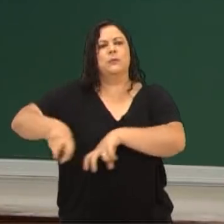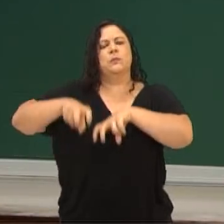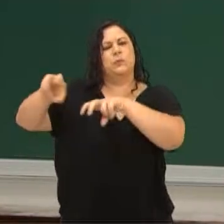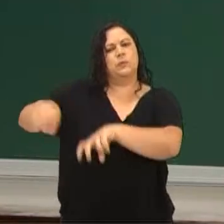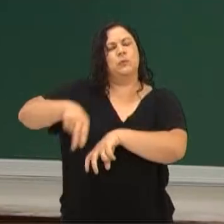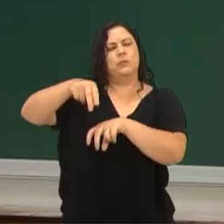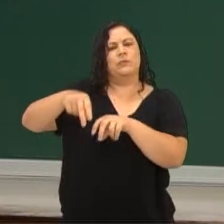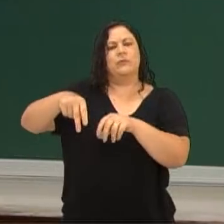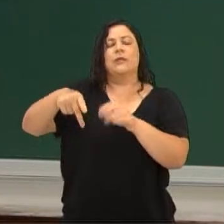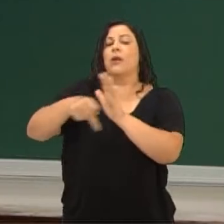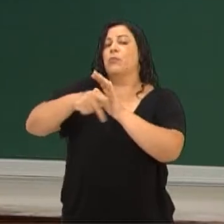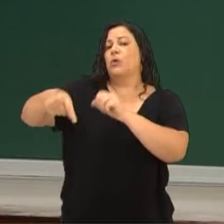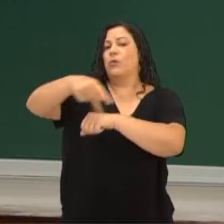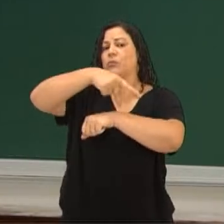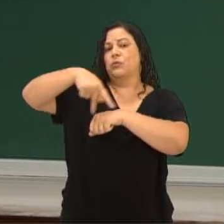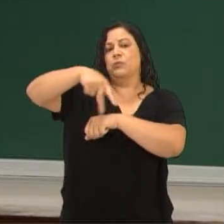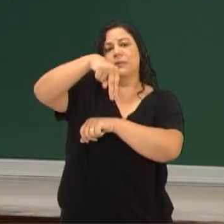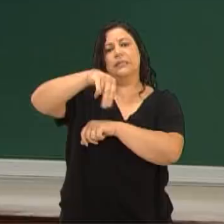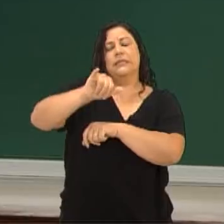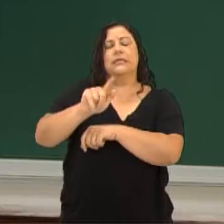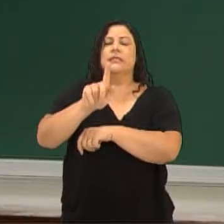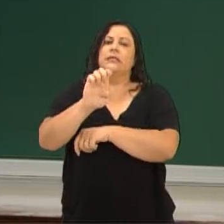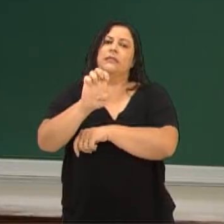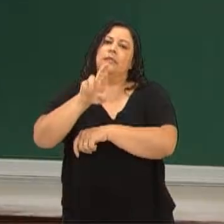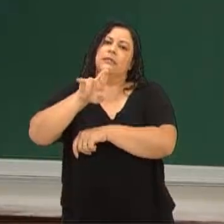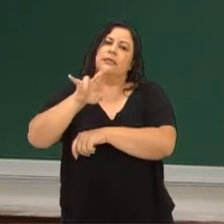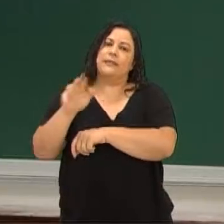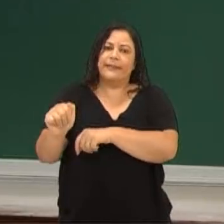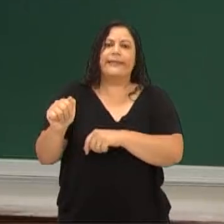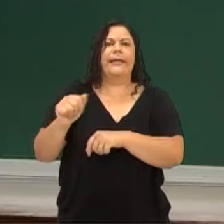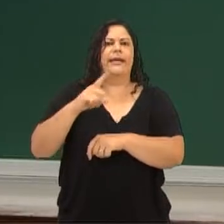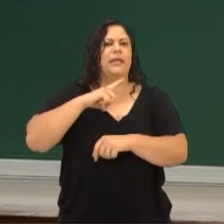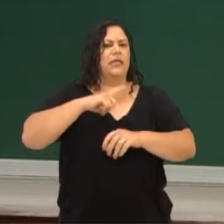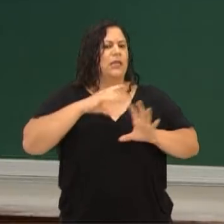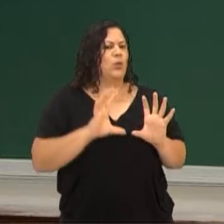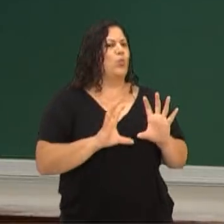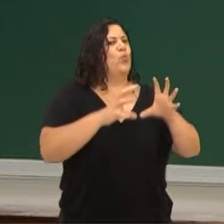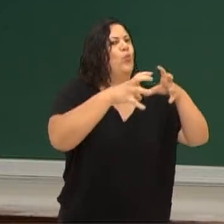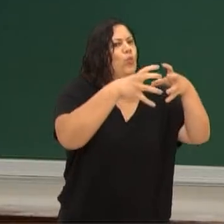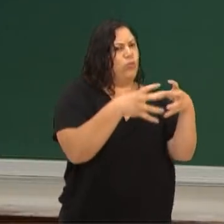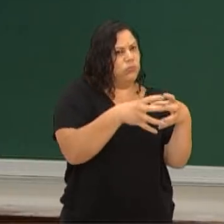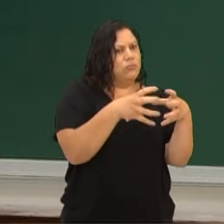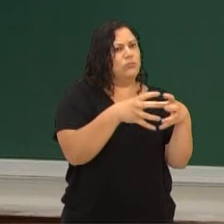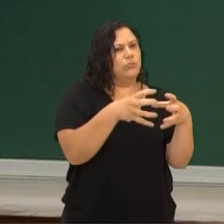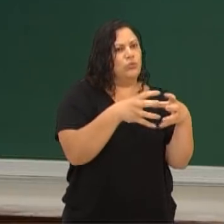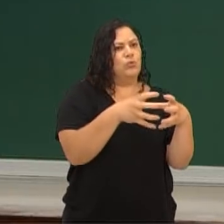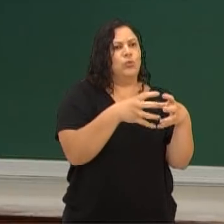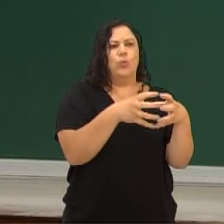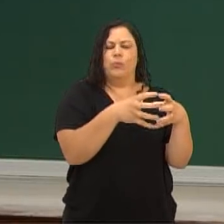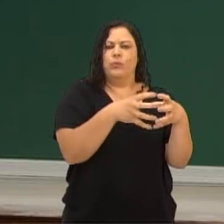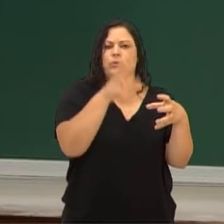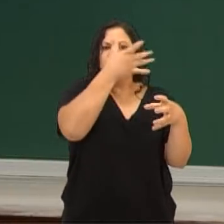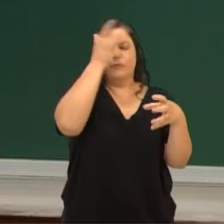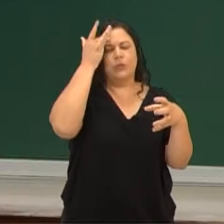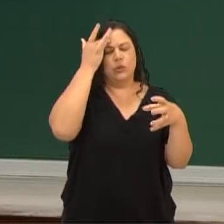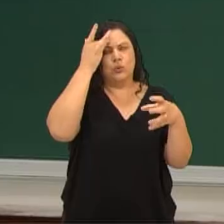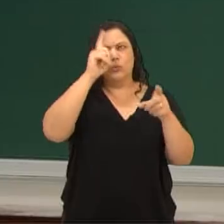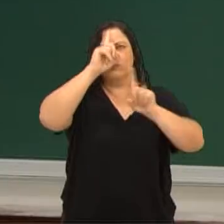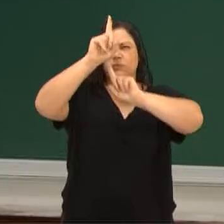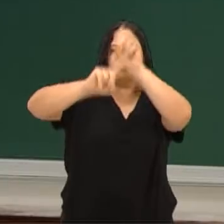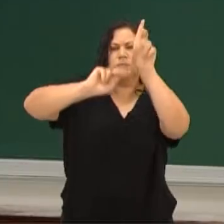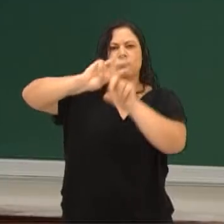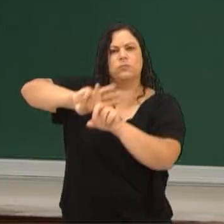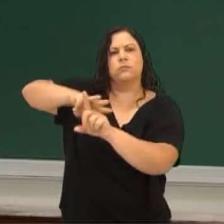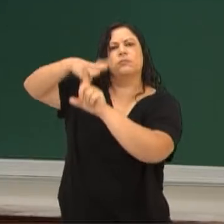podemos confirmá-la, mas ele tem um grupo de 7 pessoas que trabalham com ele e a ideia é triplicar esse número